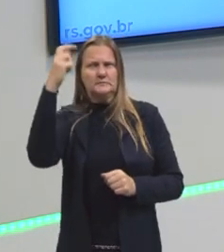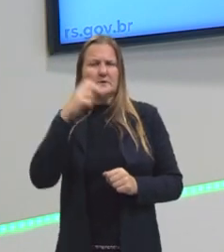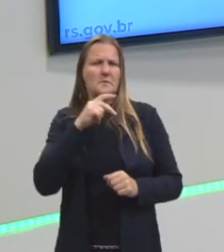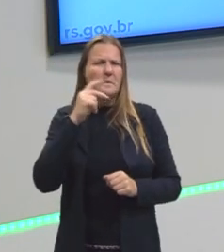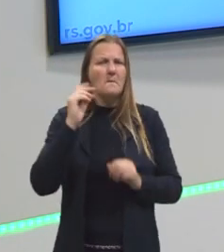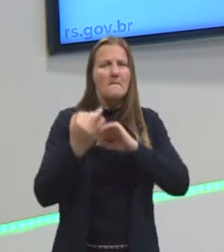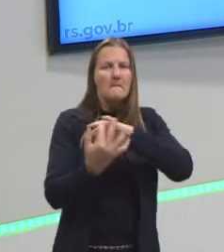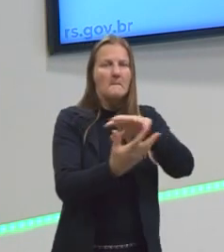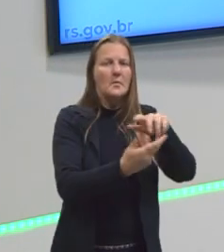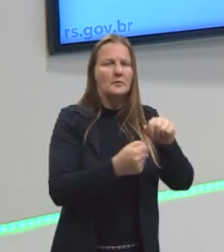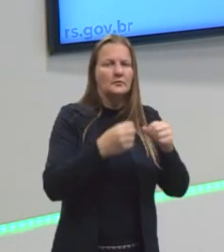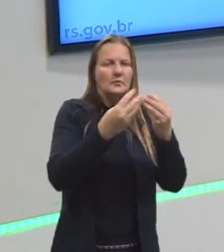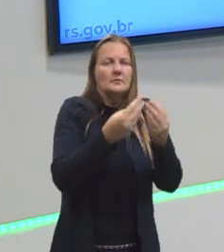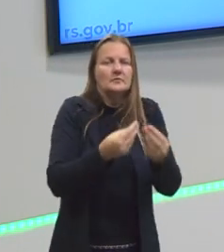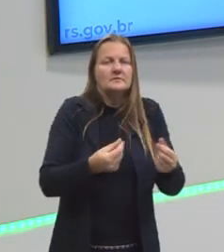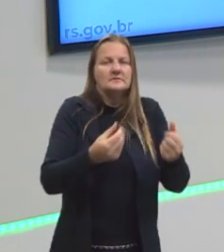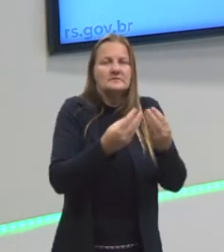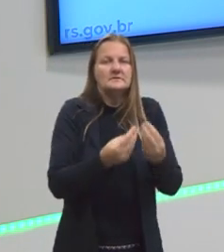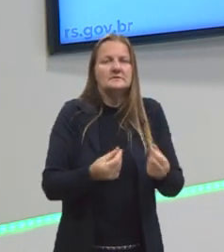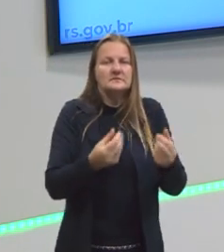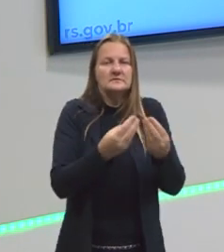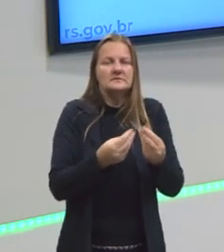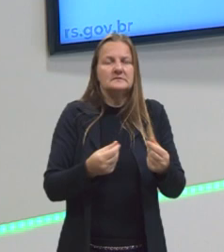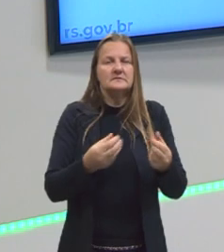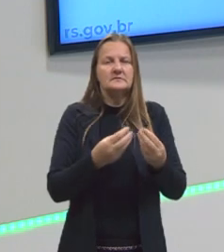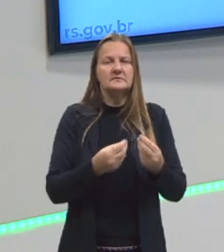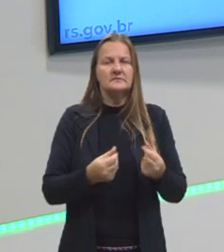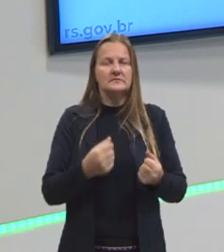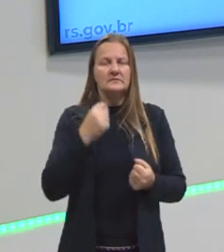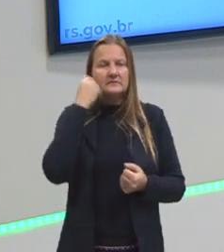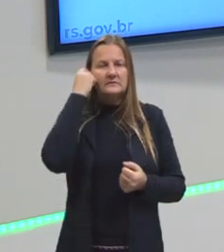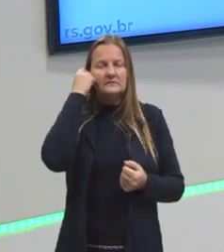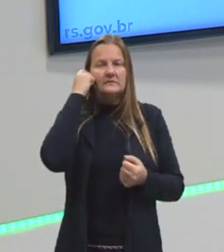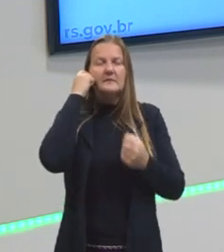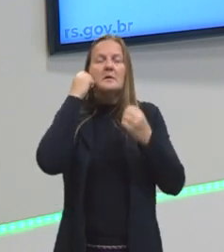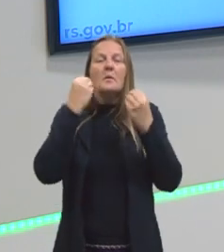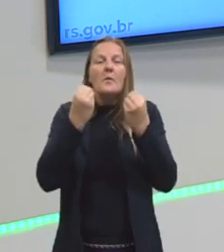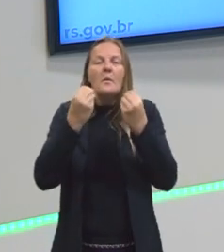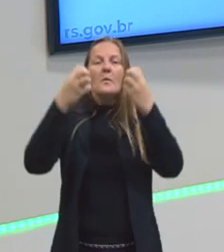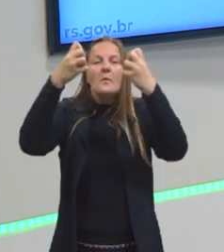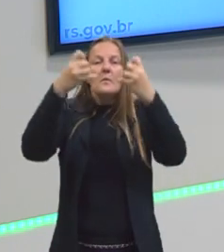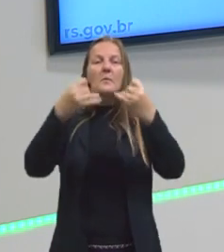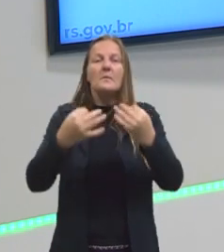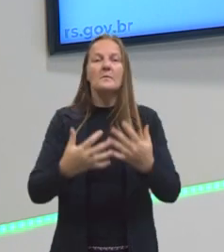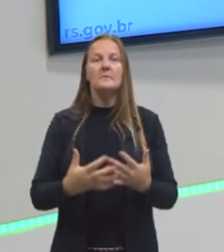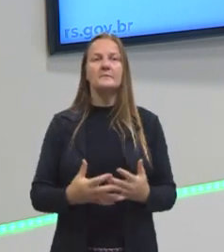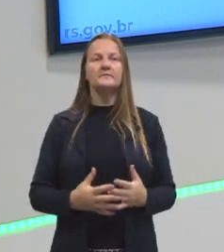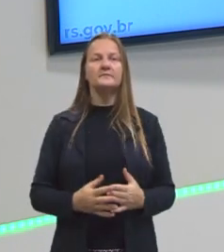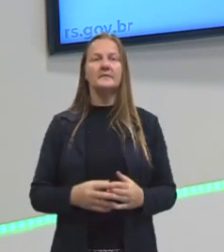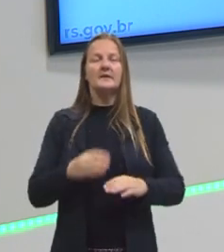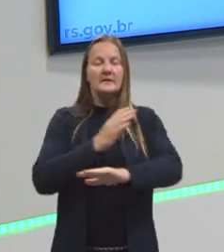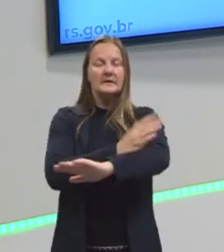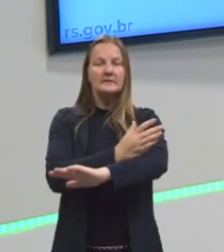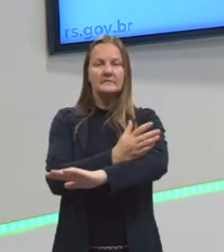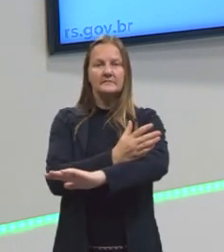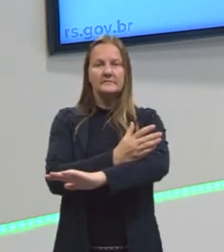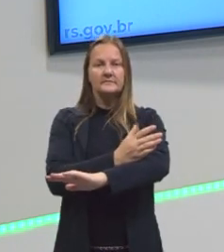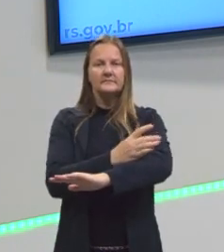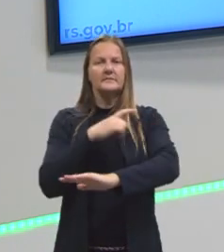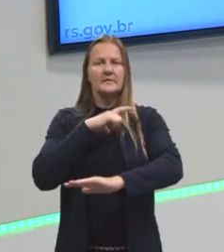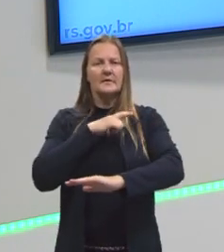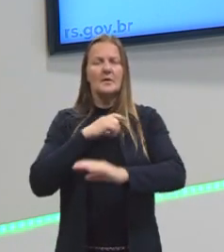inteligível perfeito de sete e tal esse mundo inteligível aqui dá o mundo imperfeito então a idade média